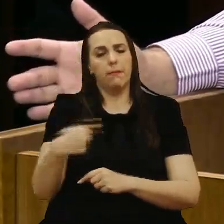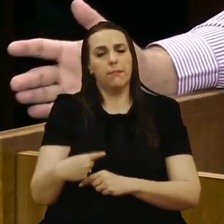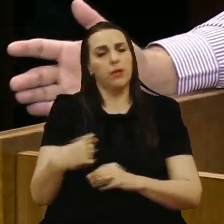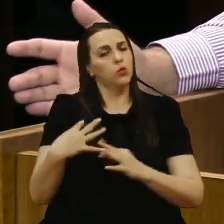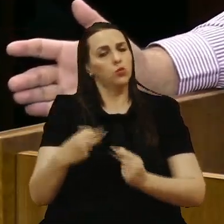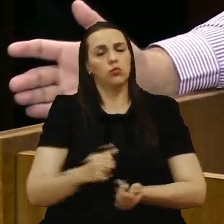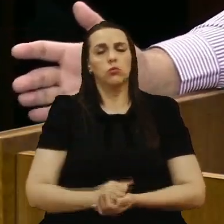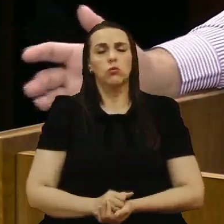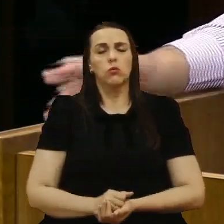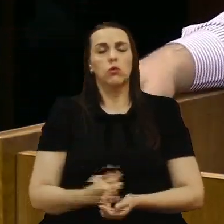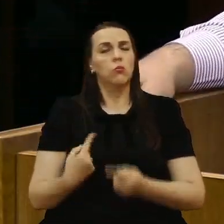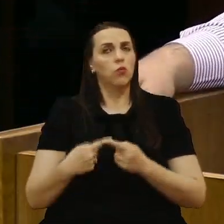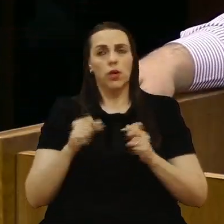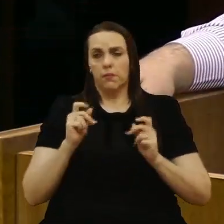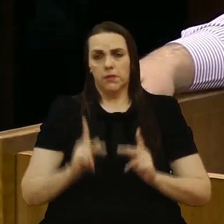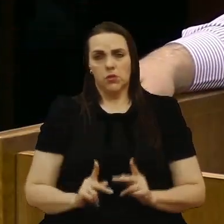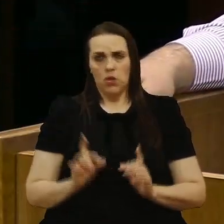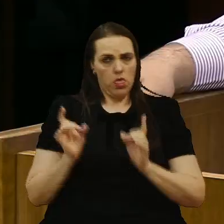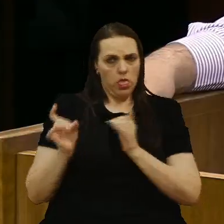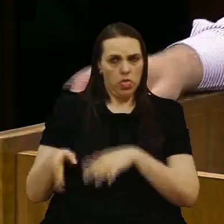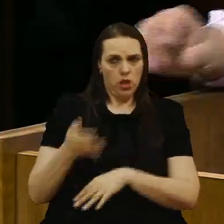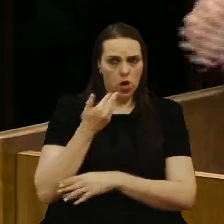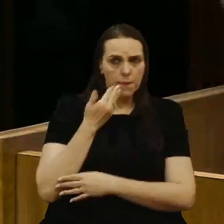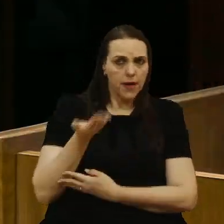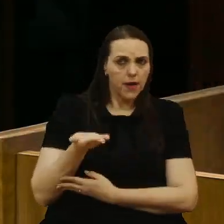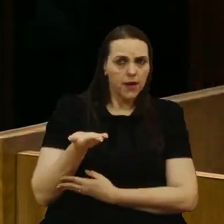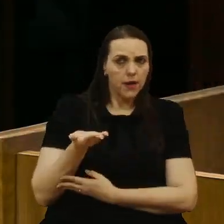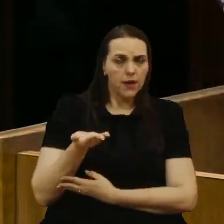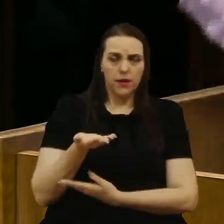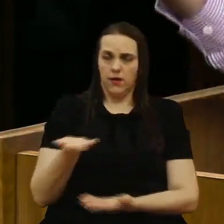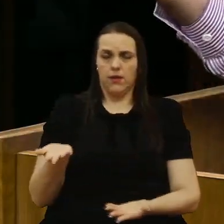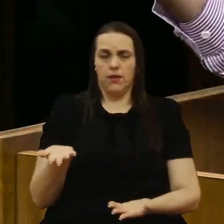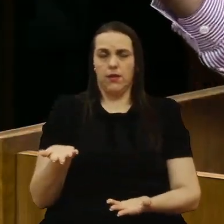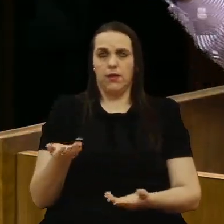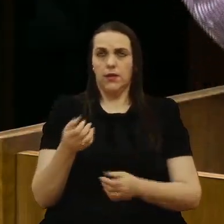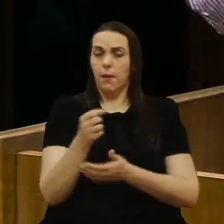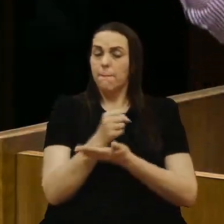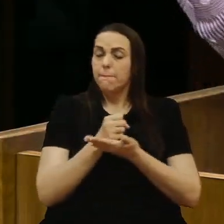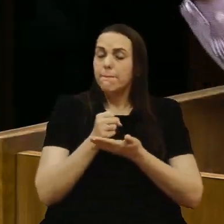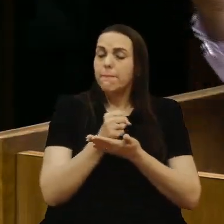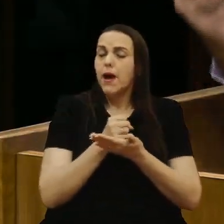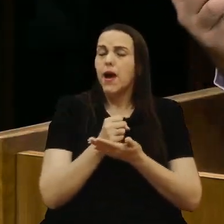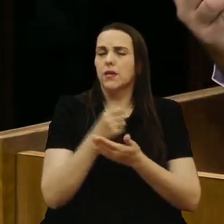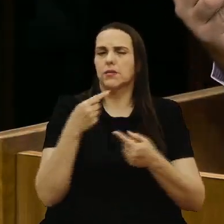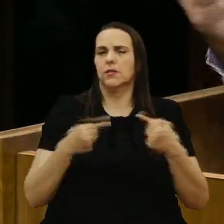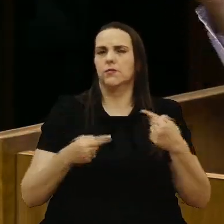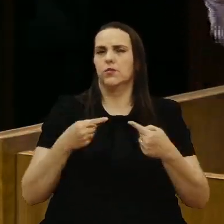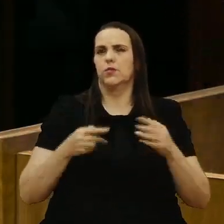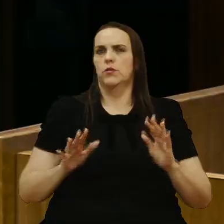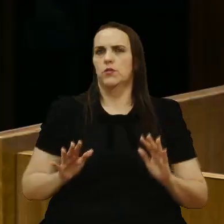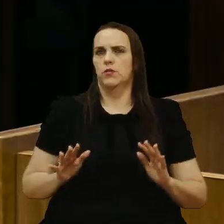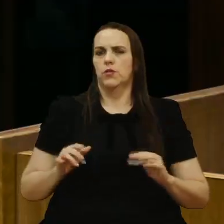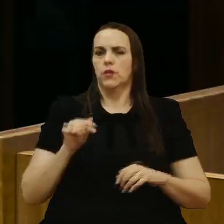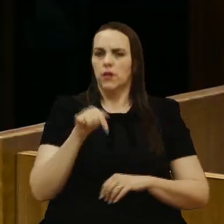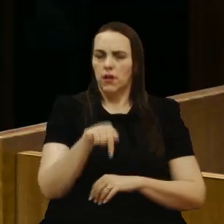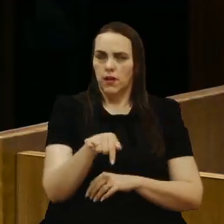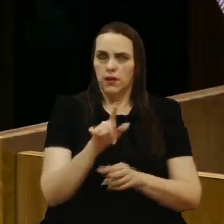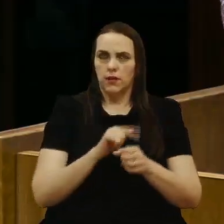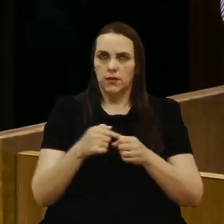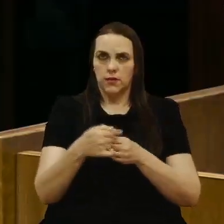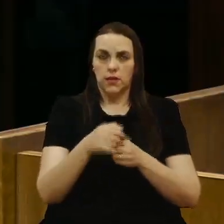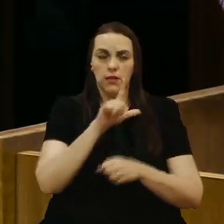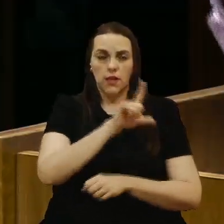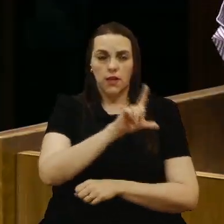Porque as pessoas não deixam de comer. E nós estamos falando aqui das políticas básicas, considerando que no município a